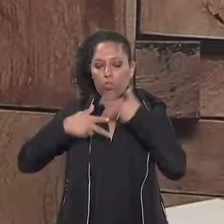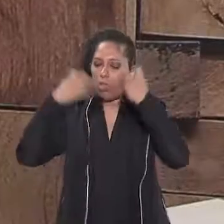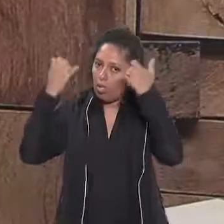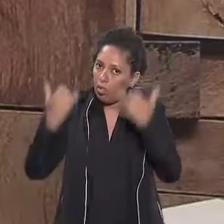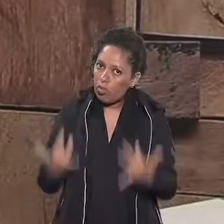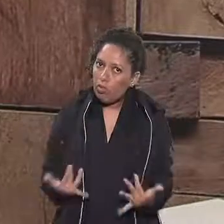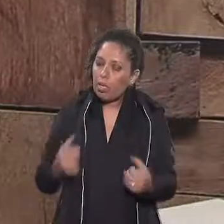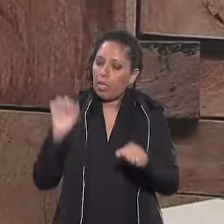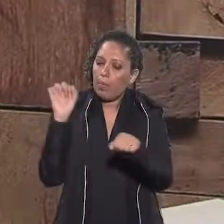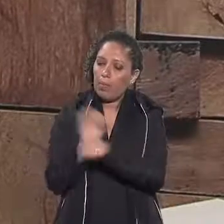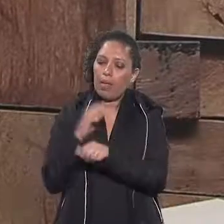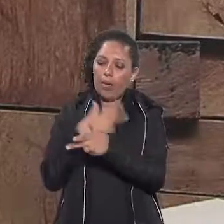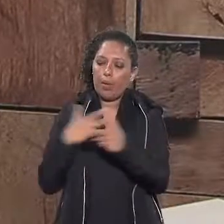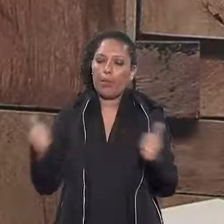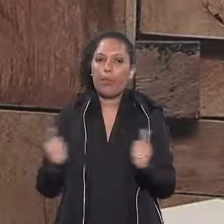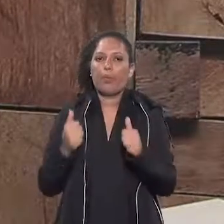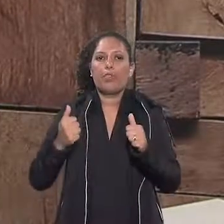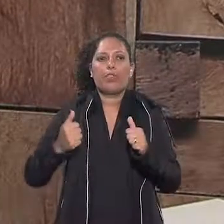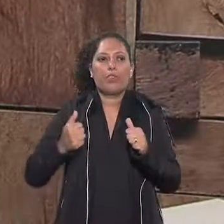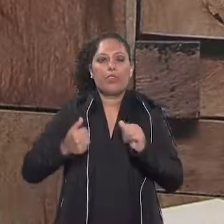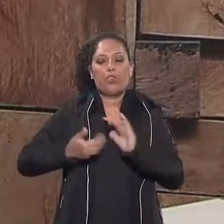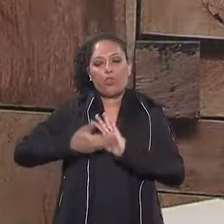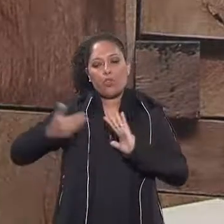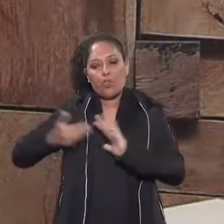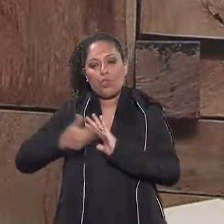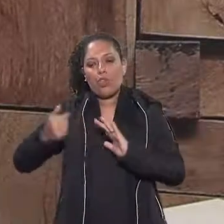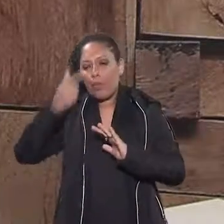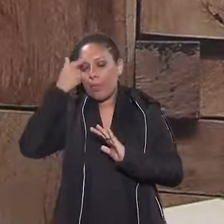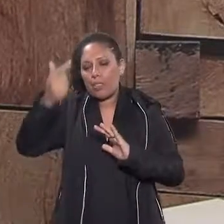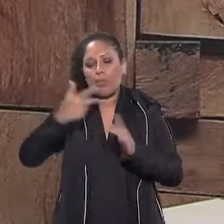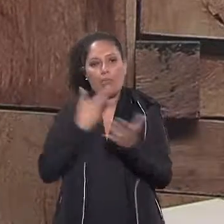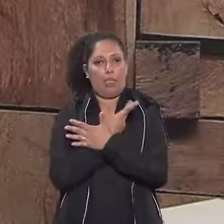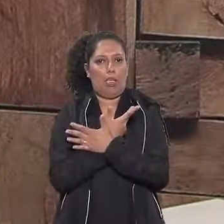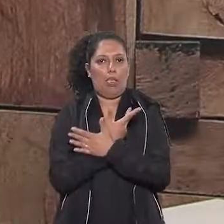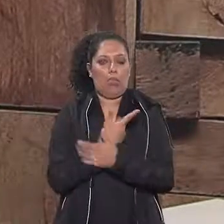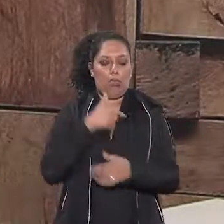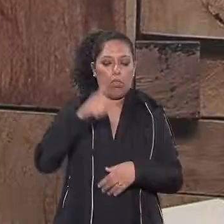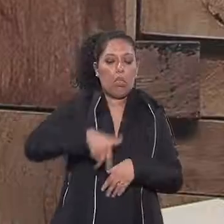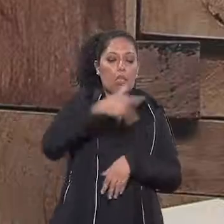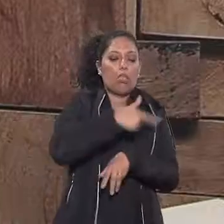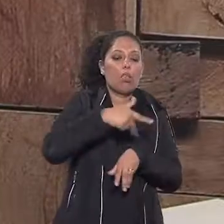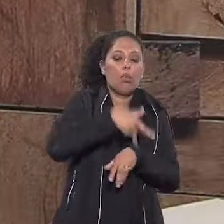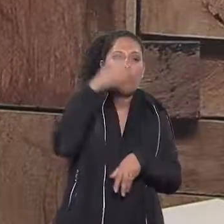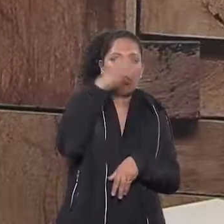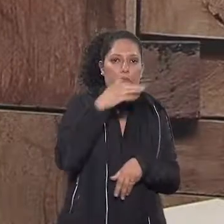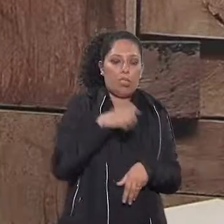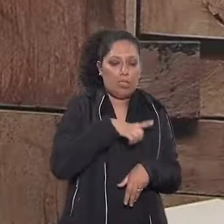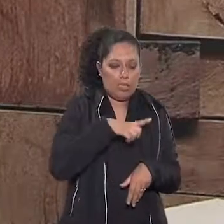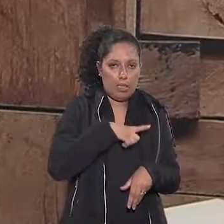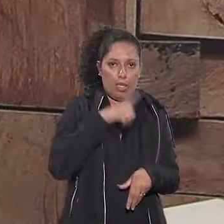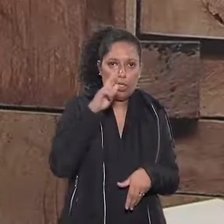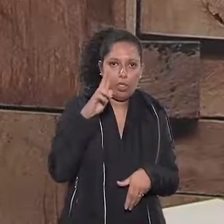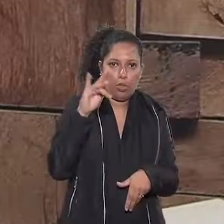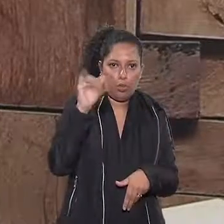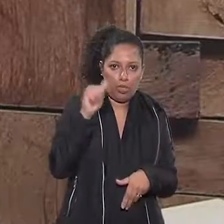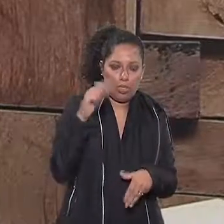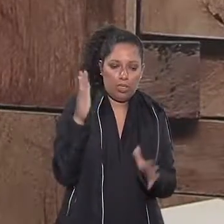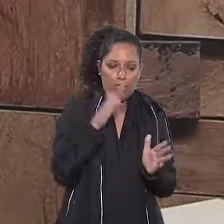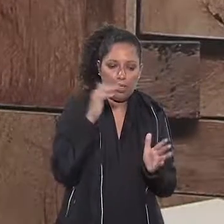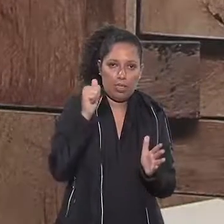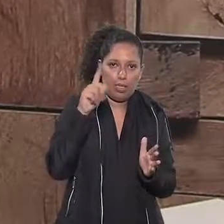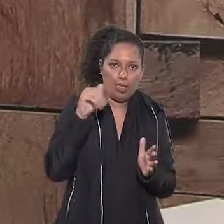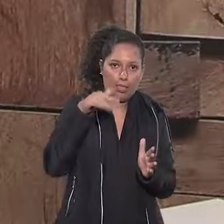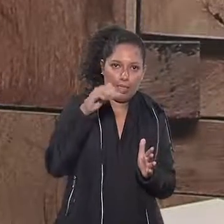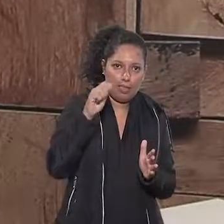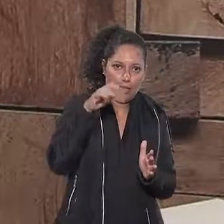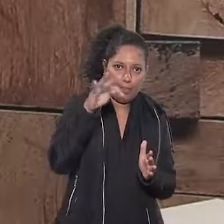desmistificar várias coisas, né? Tipo, de tirar vários rótulos. O Brasil tem do guia alimentar produzido